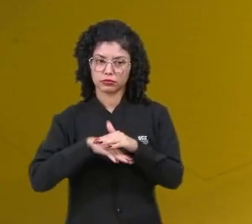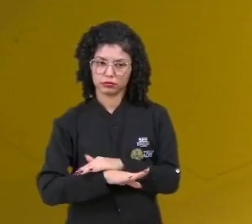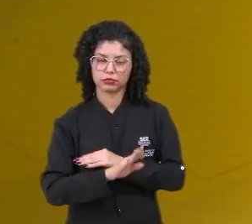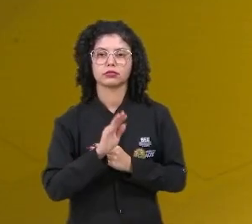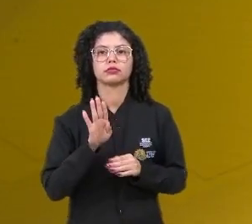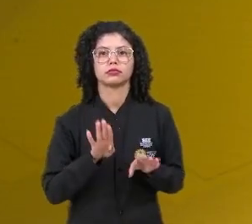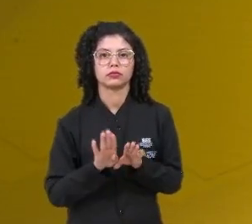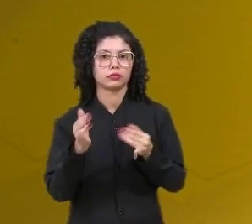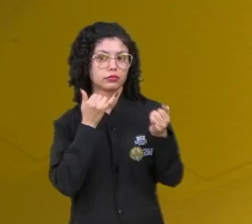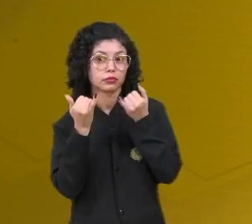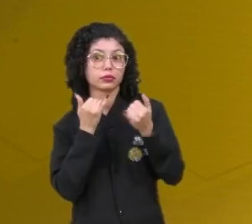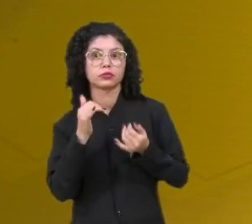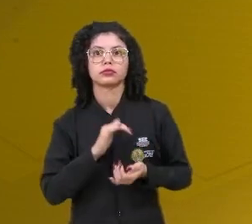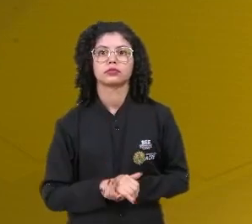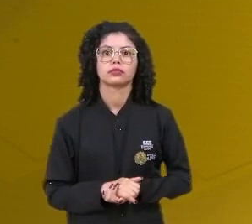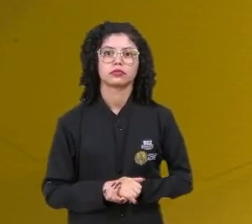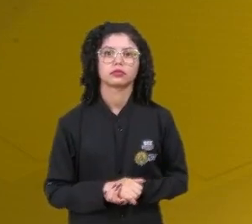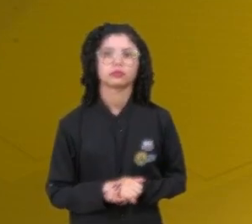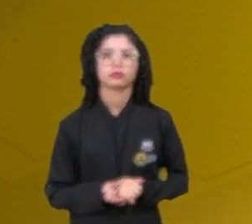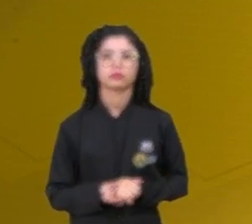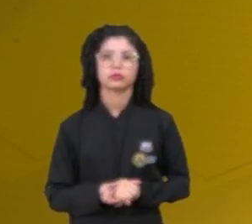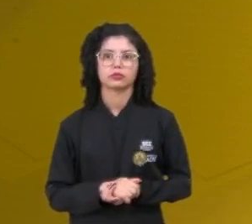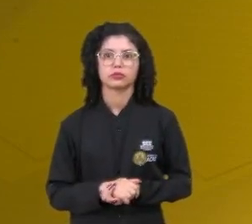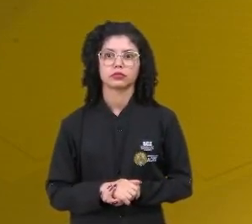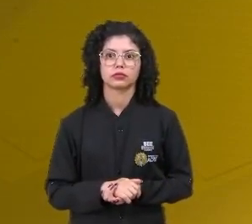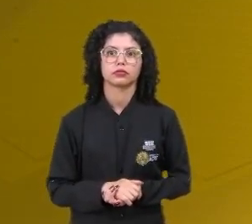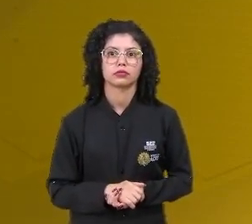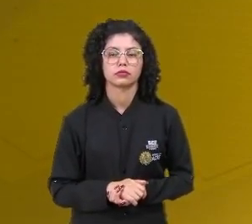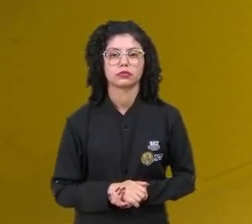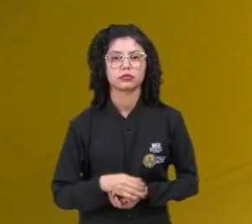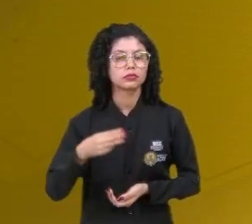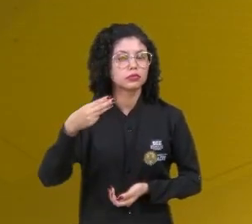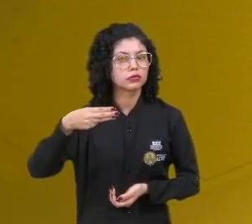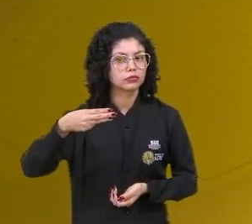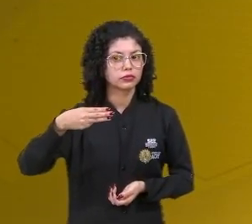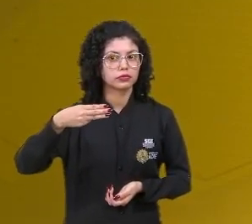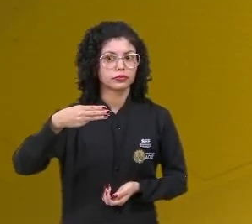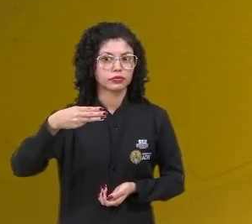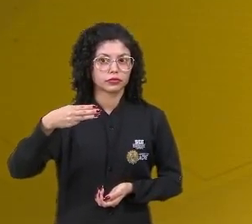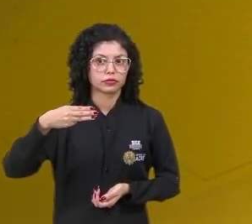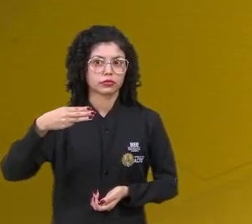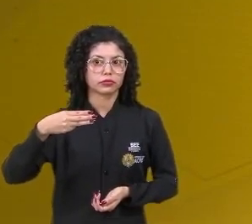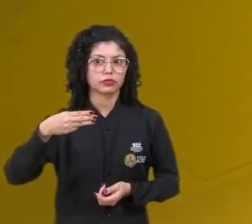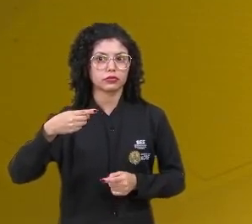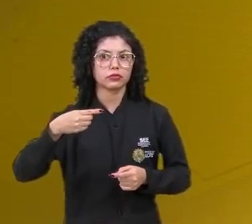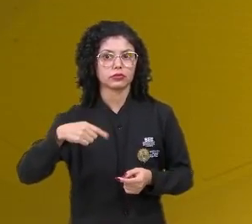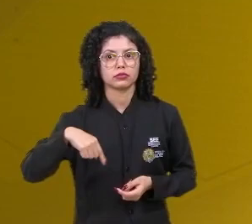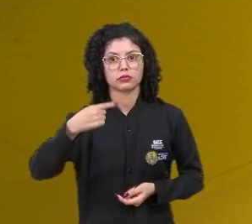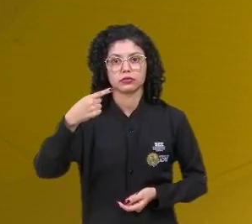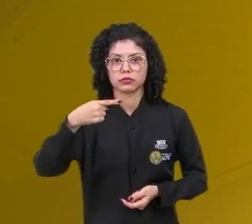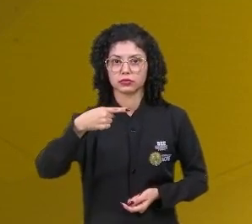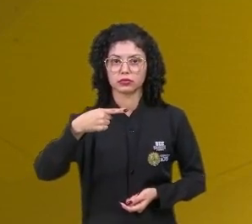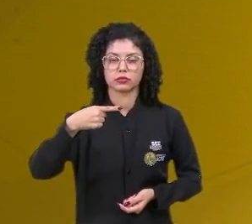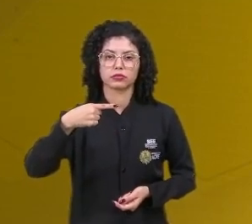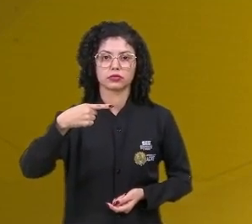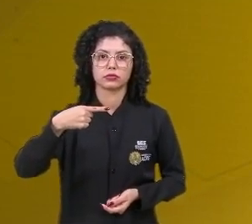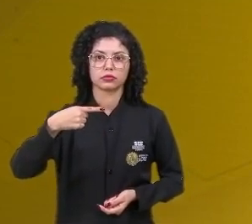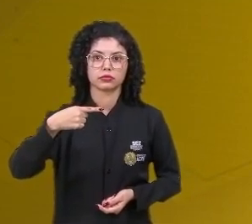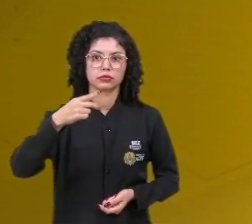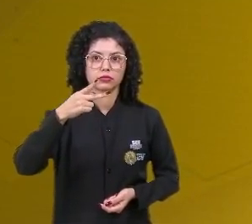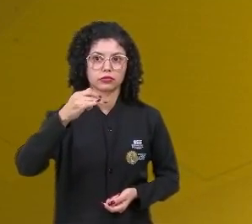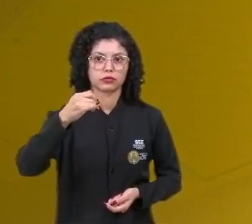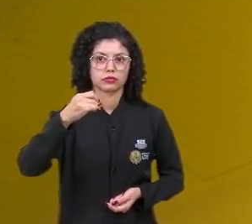aí essa informação, mais uma vez. Ligação tripla, a primeira ligação eu vou chamar de